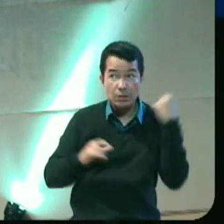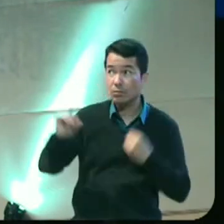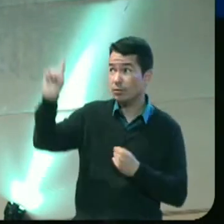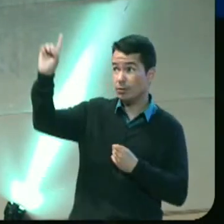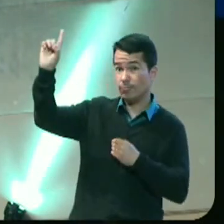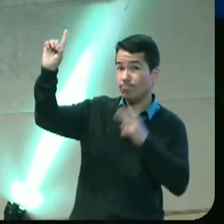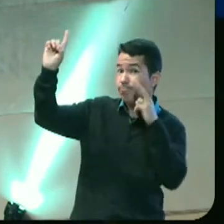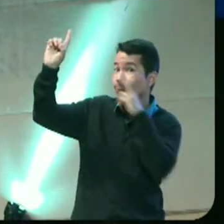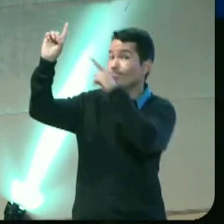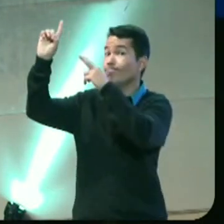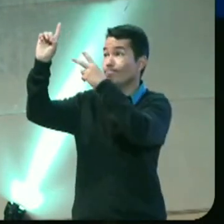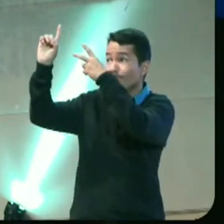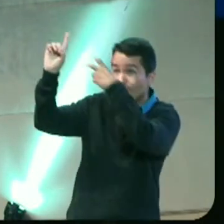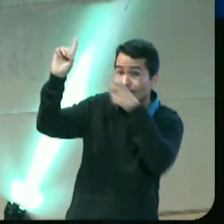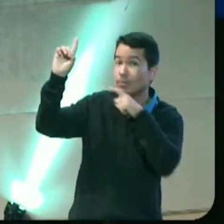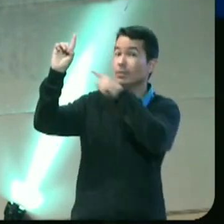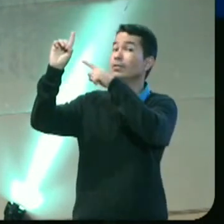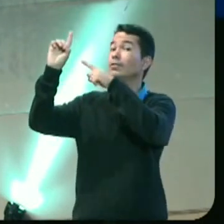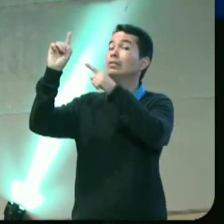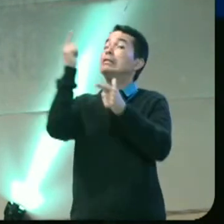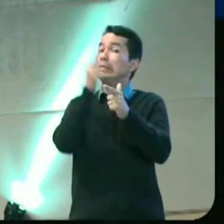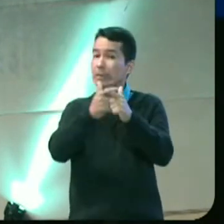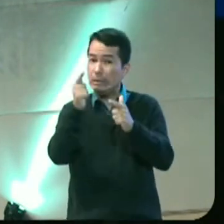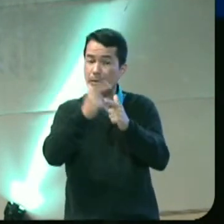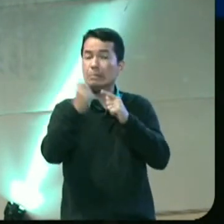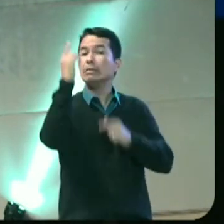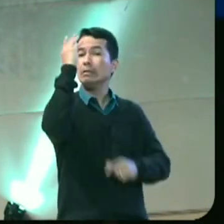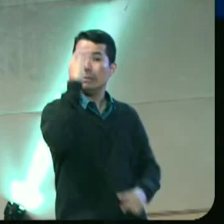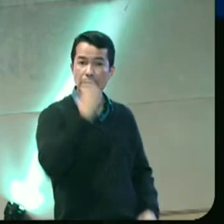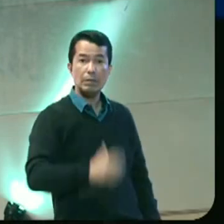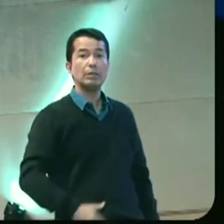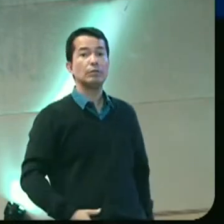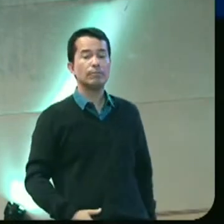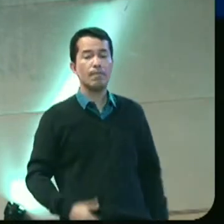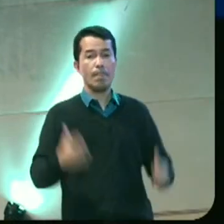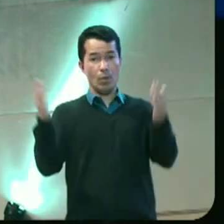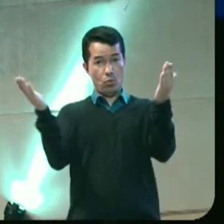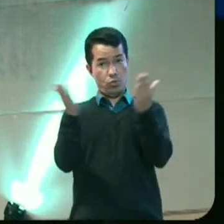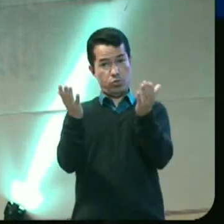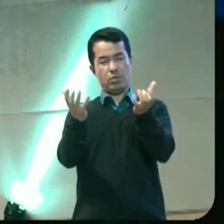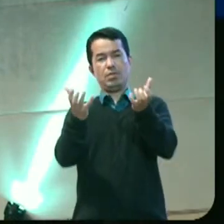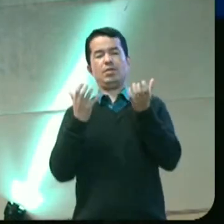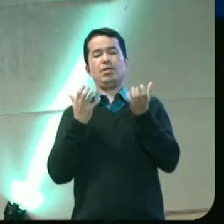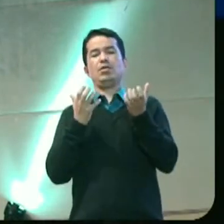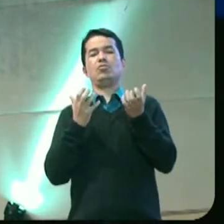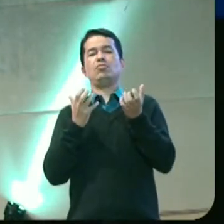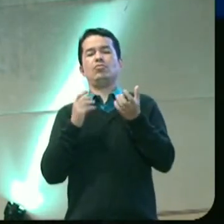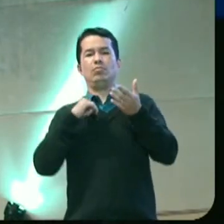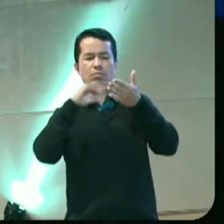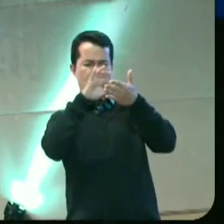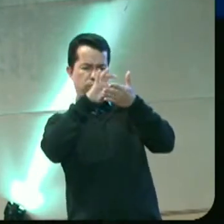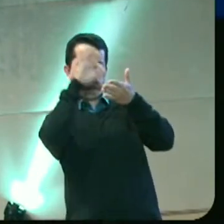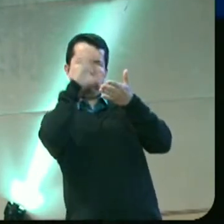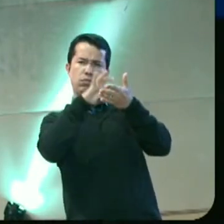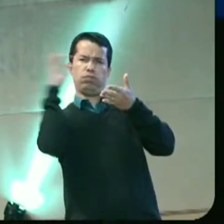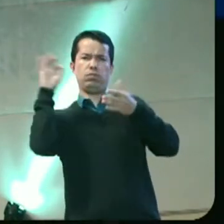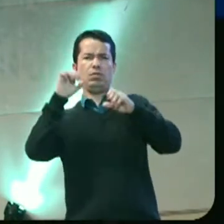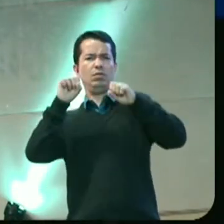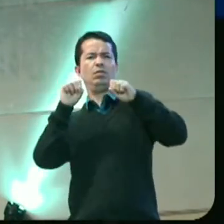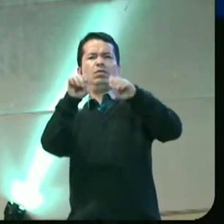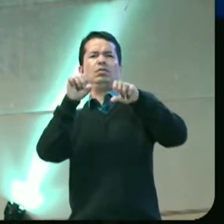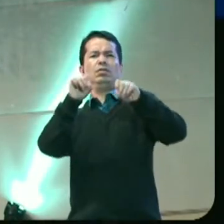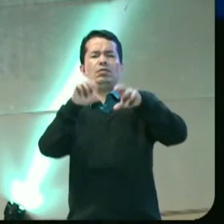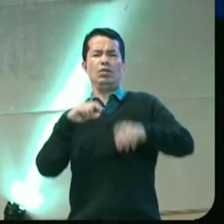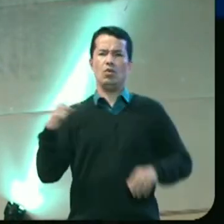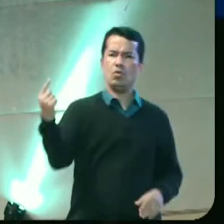noite eu queria tirar algumas lições desse texto tão conhecido, mas que tem muito a nos dizer nesse tempo. E a primeira coisa